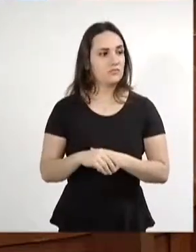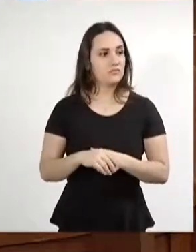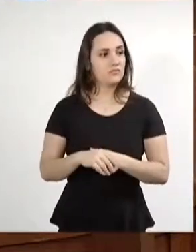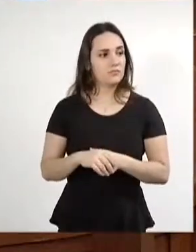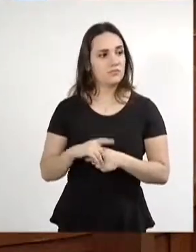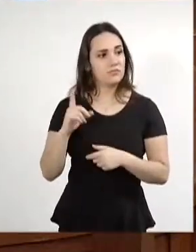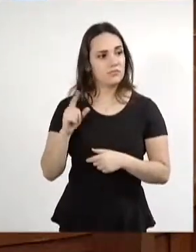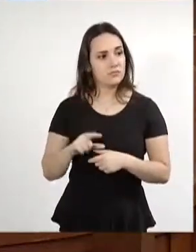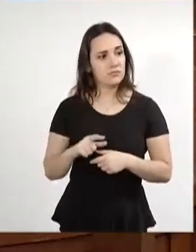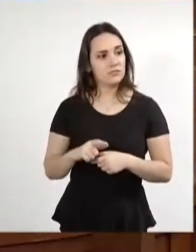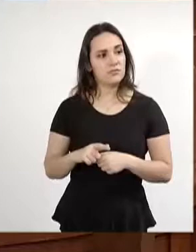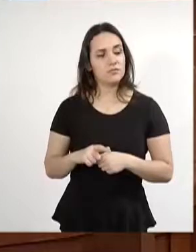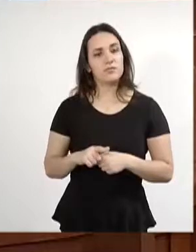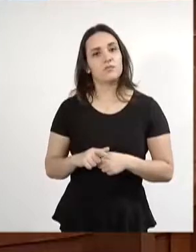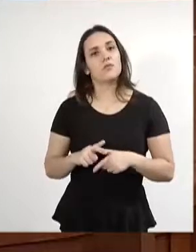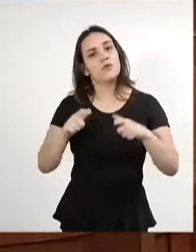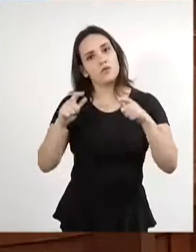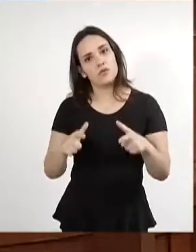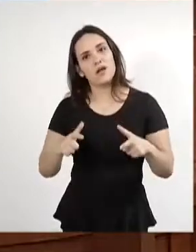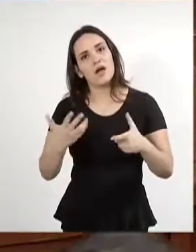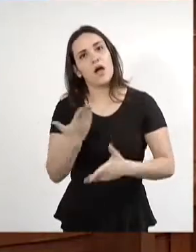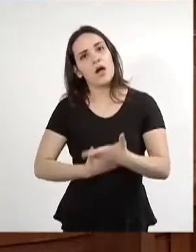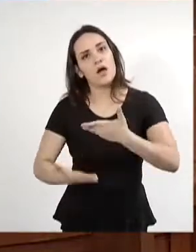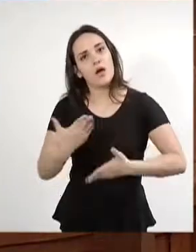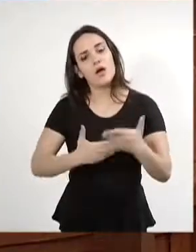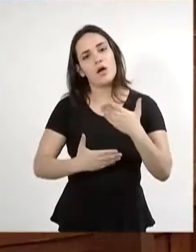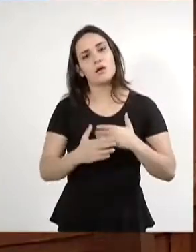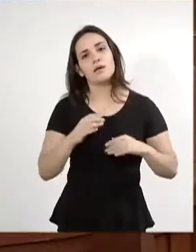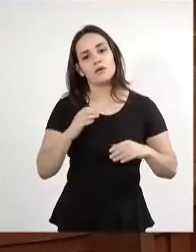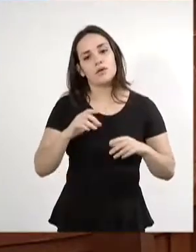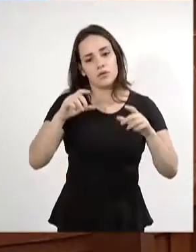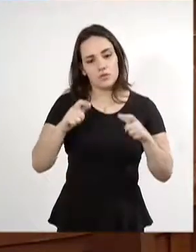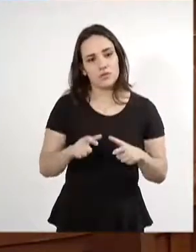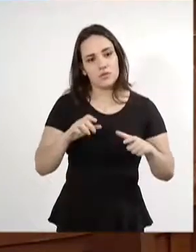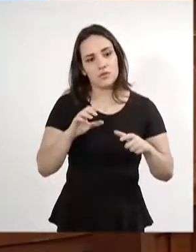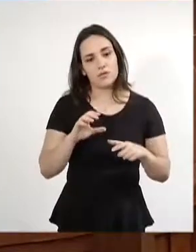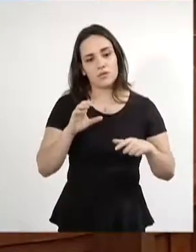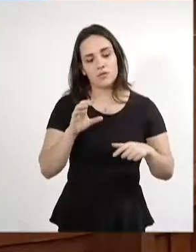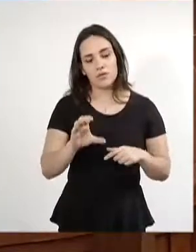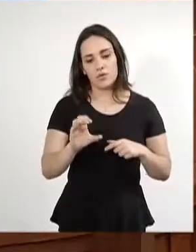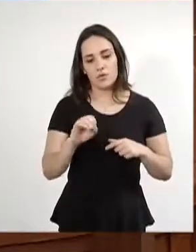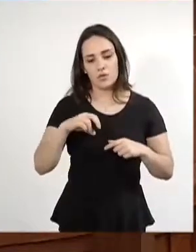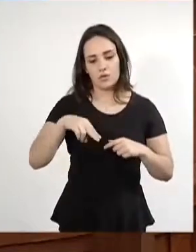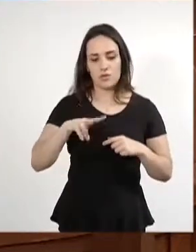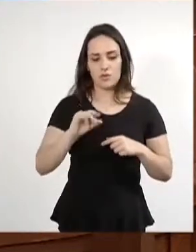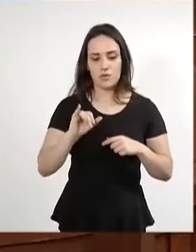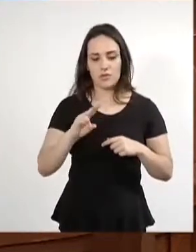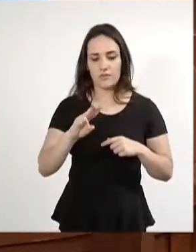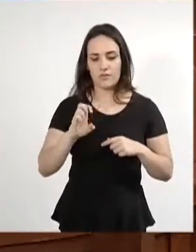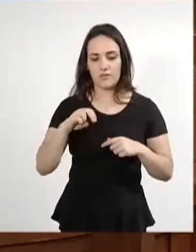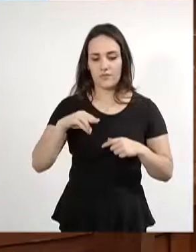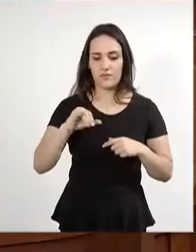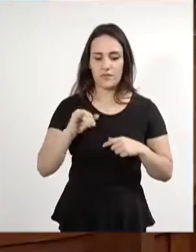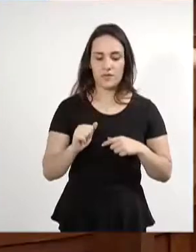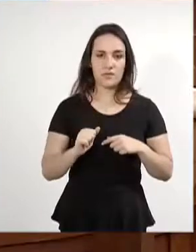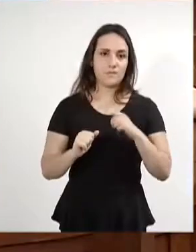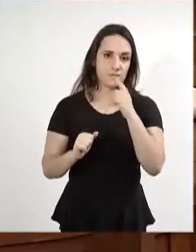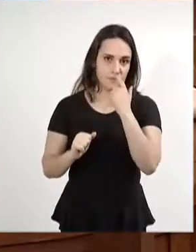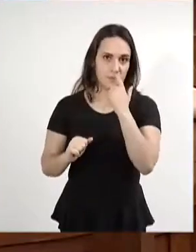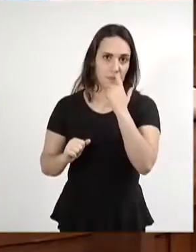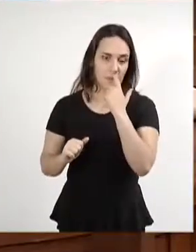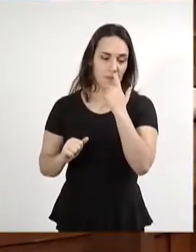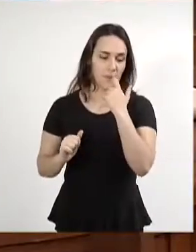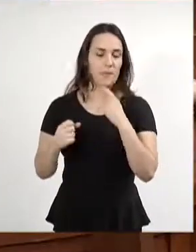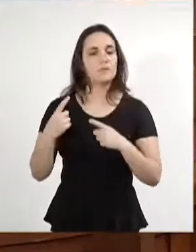convivência. Transformar esse centro de convivência num centro-dia, onde aquelas pessoas que estão